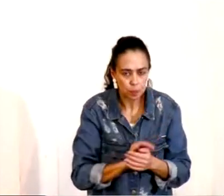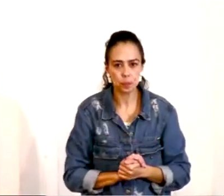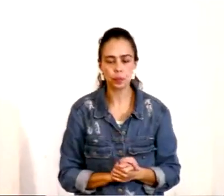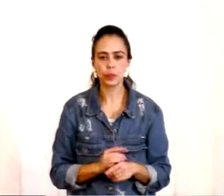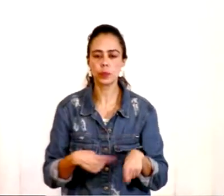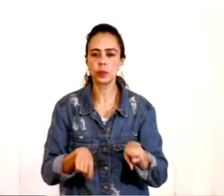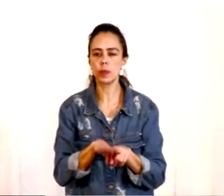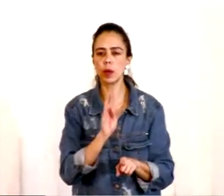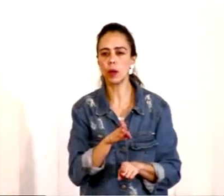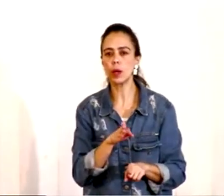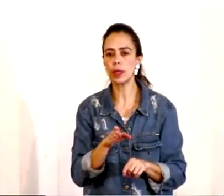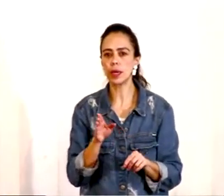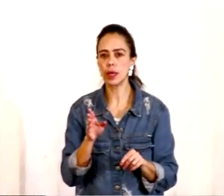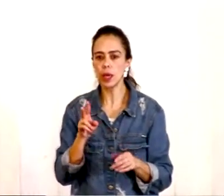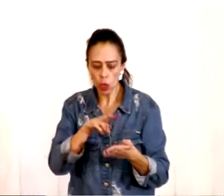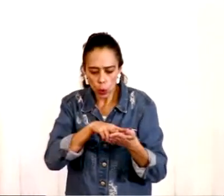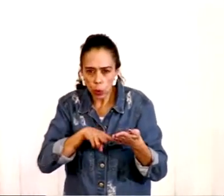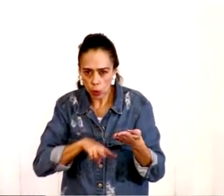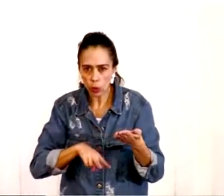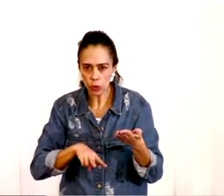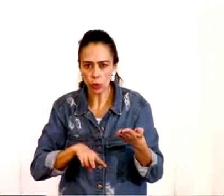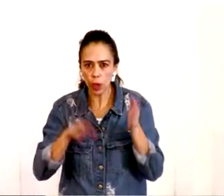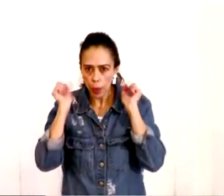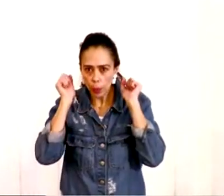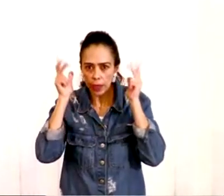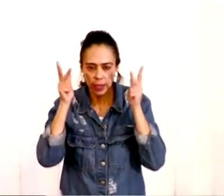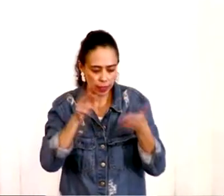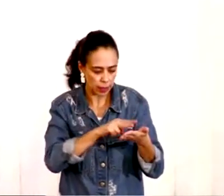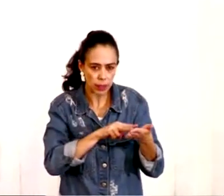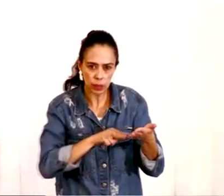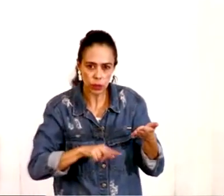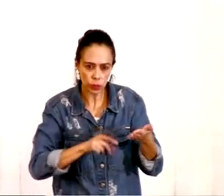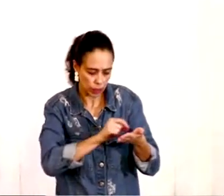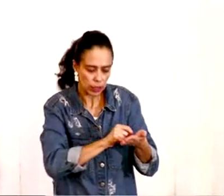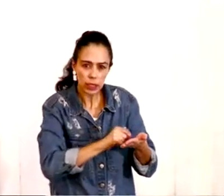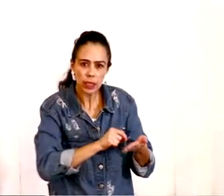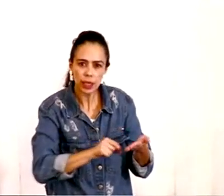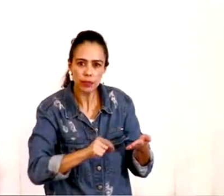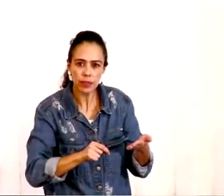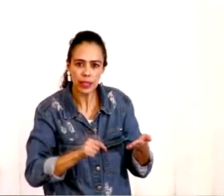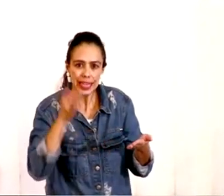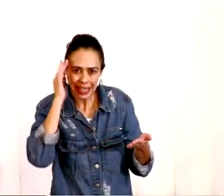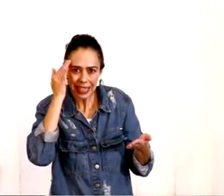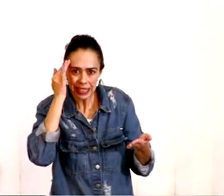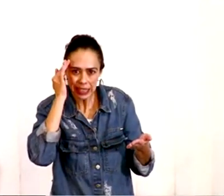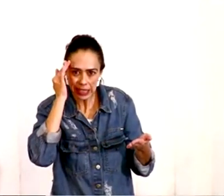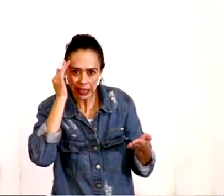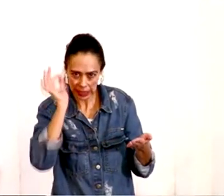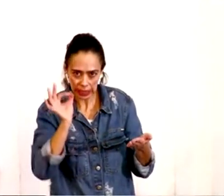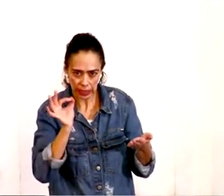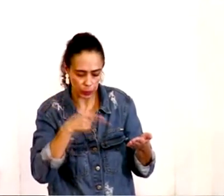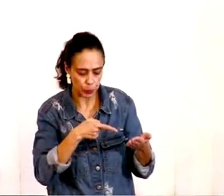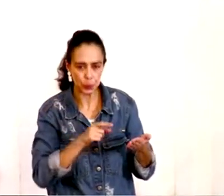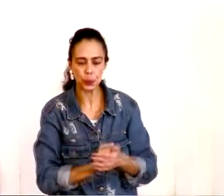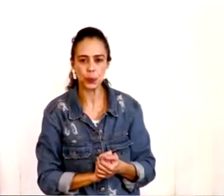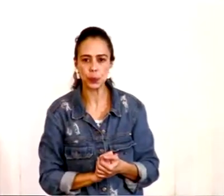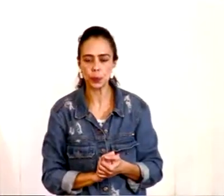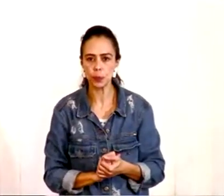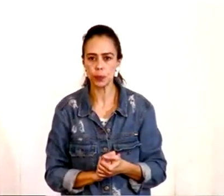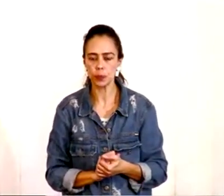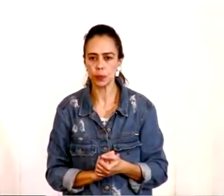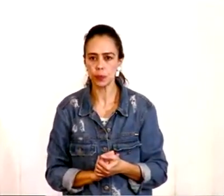que Moisés traz aqui para nós era aquilo que era necessário que nós entendêssemos. E ele faz